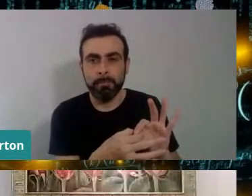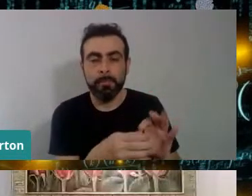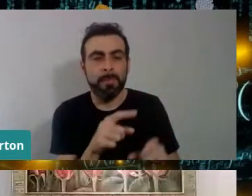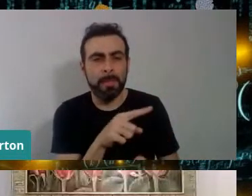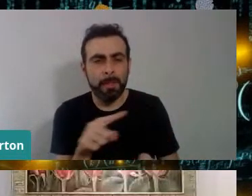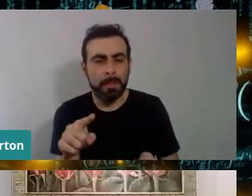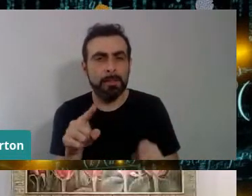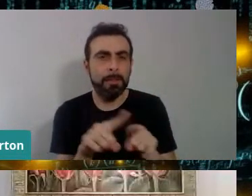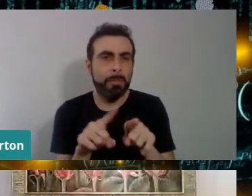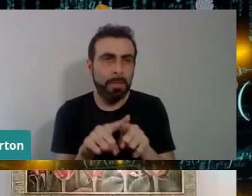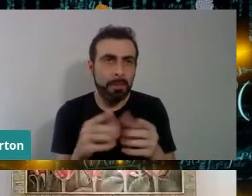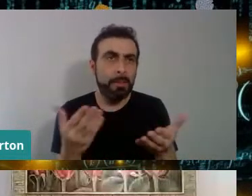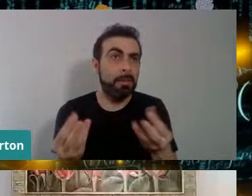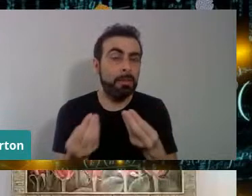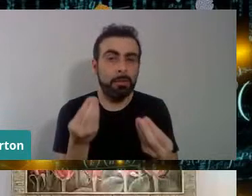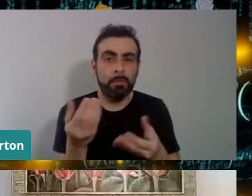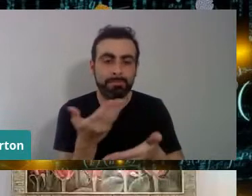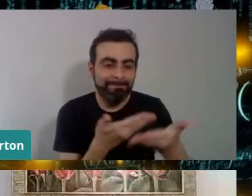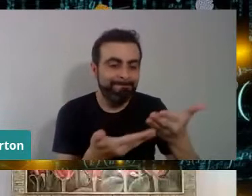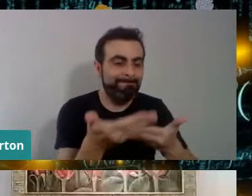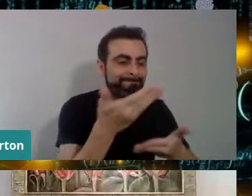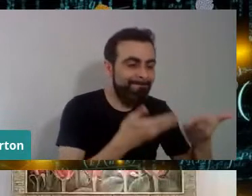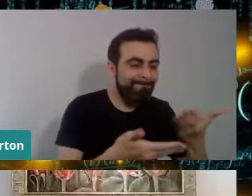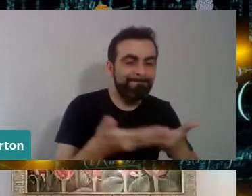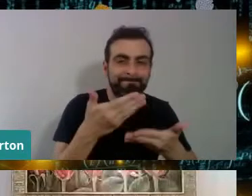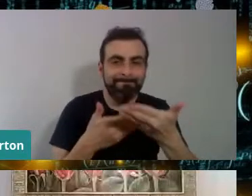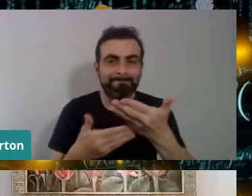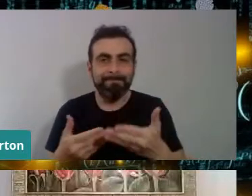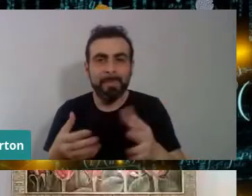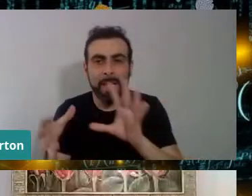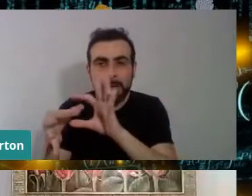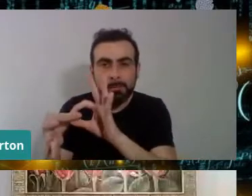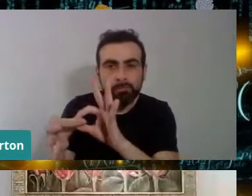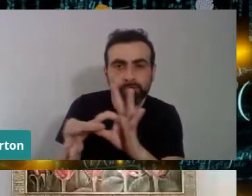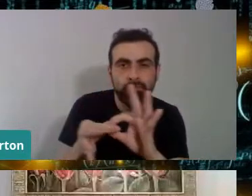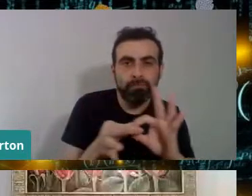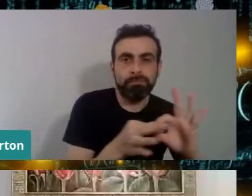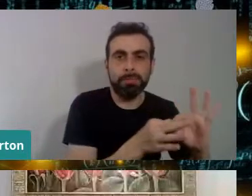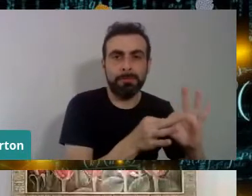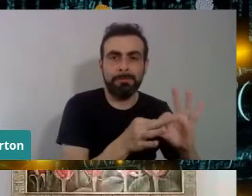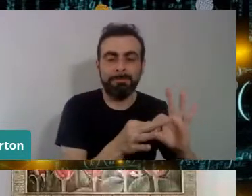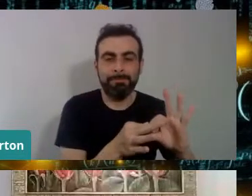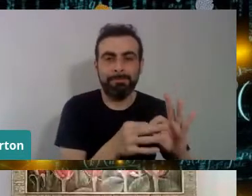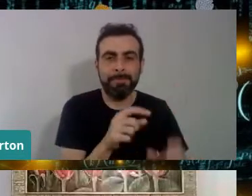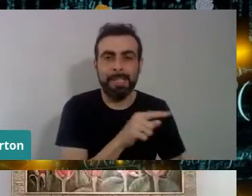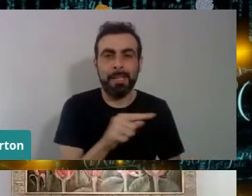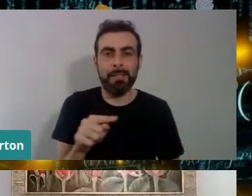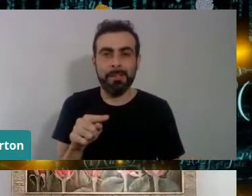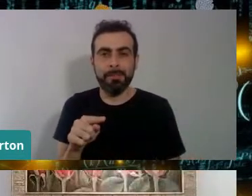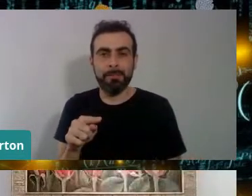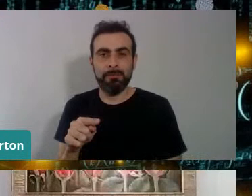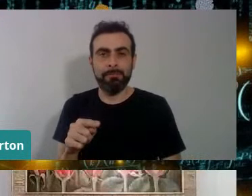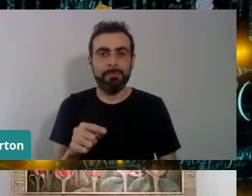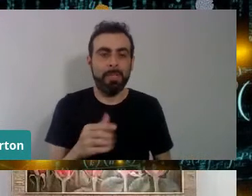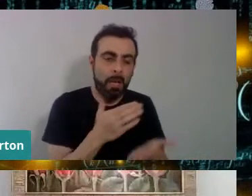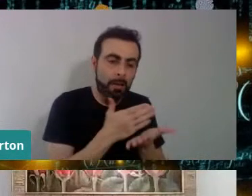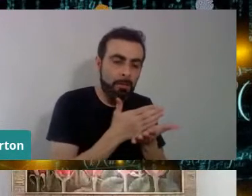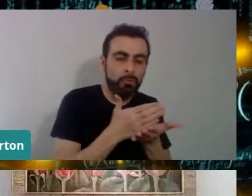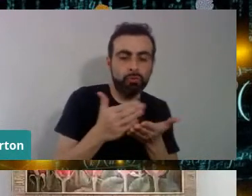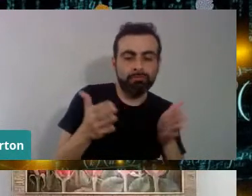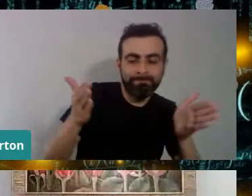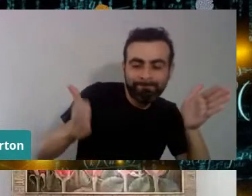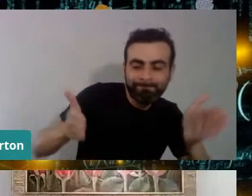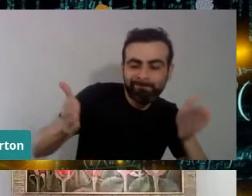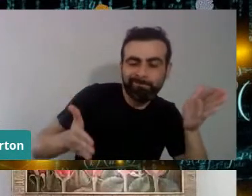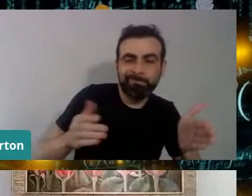Esse procedimento, essa união, né? Ela se perpetuou, né, durante todo esse tempo, né? Eu